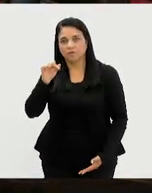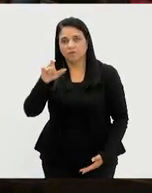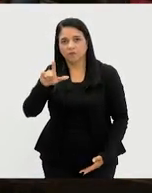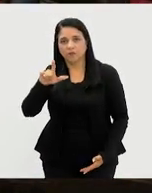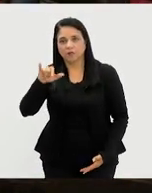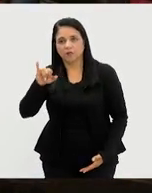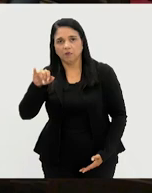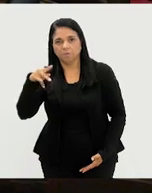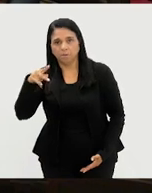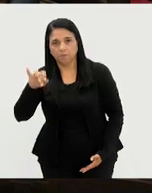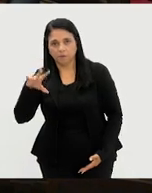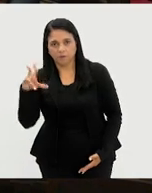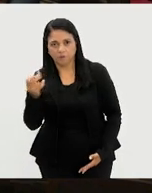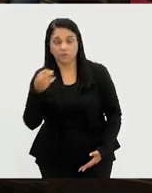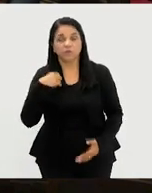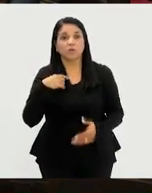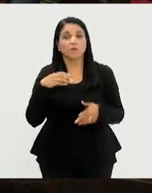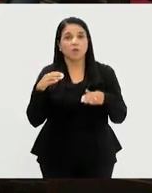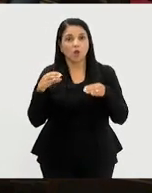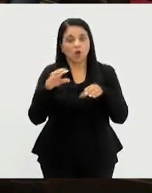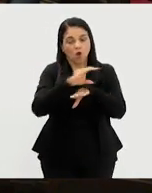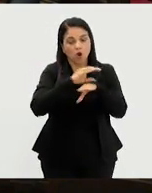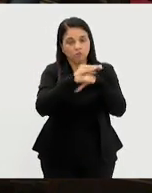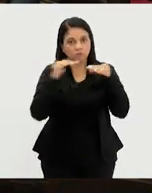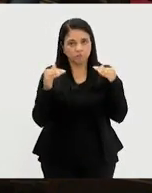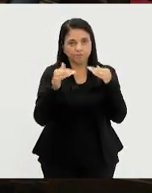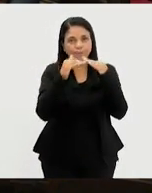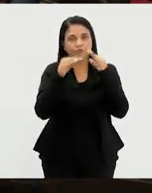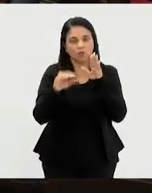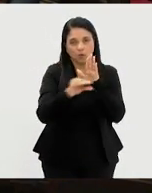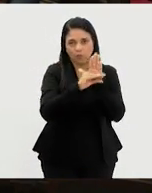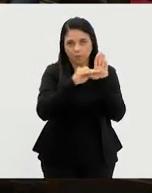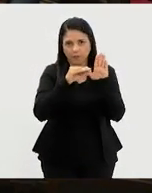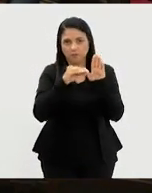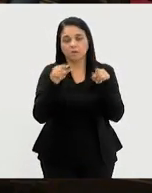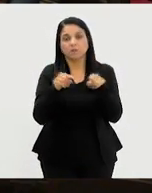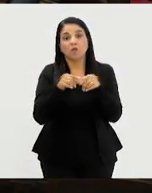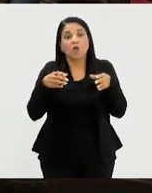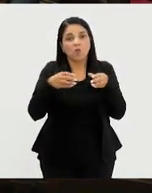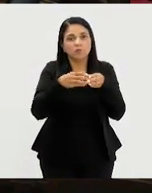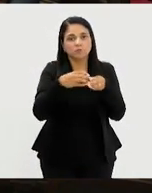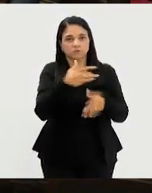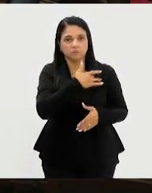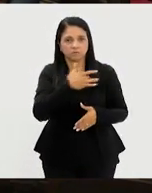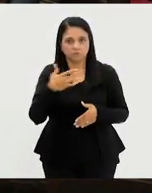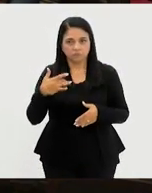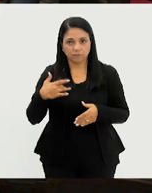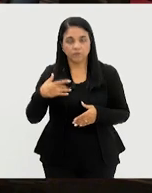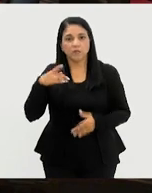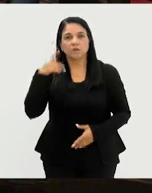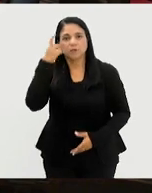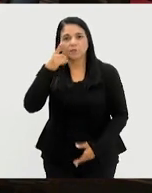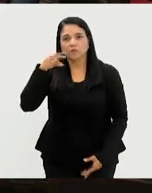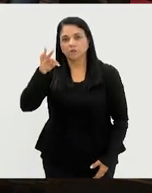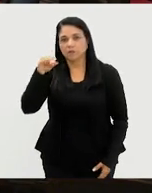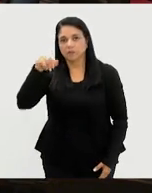raves pela constitucionalidade com emendas pela comissão de saúde deput T